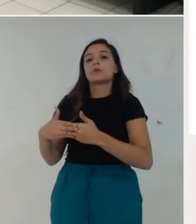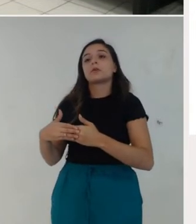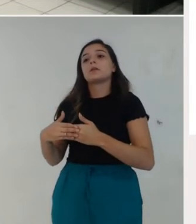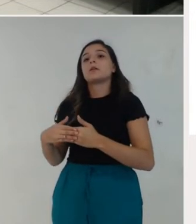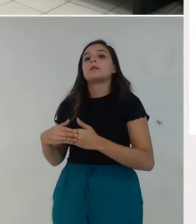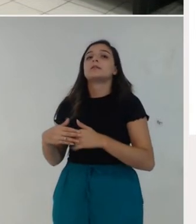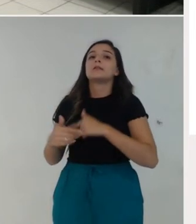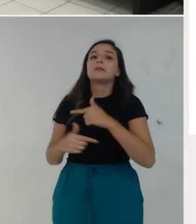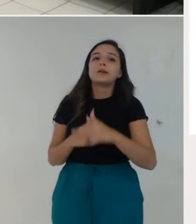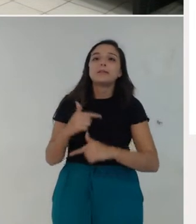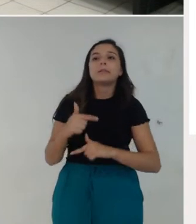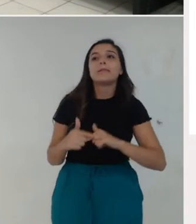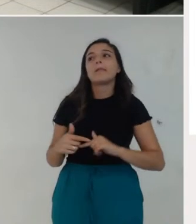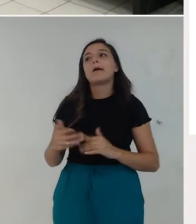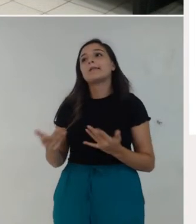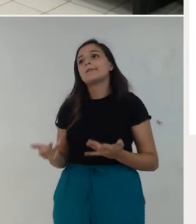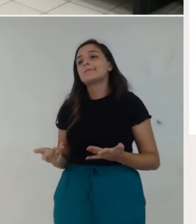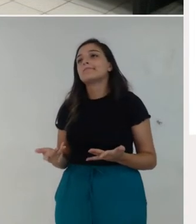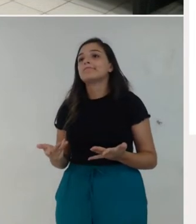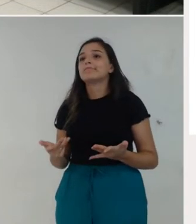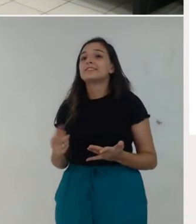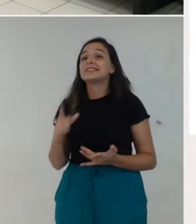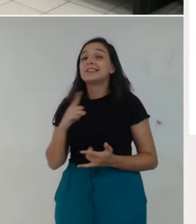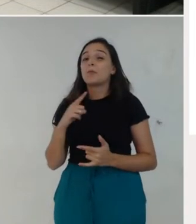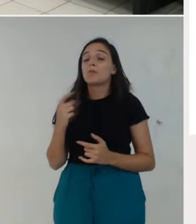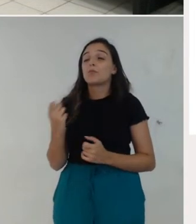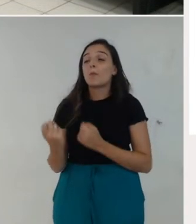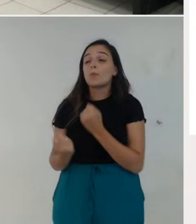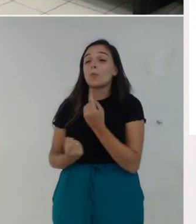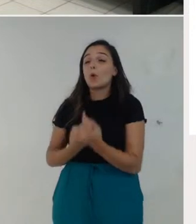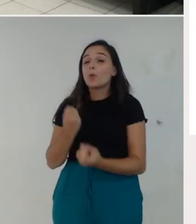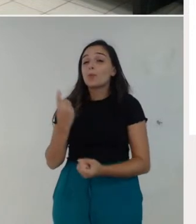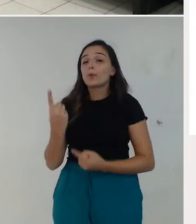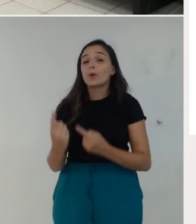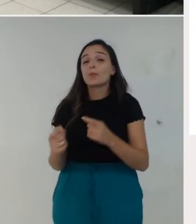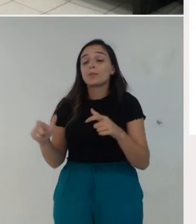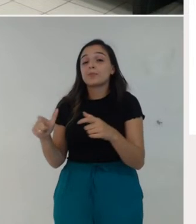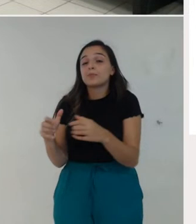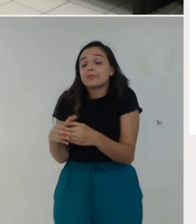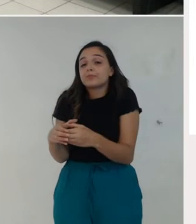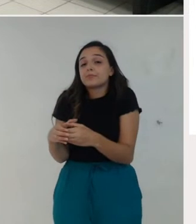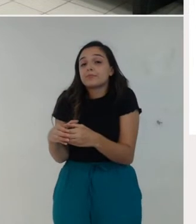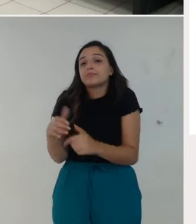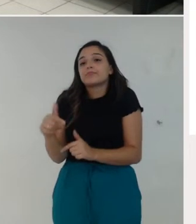trabalhamos precariamente, no sentido de ter poucas pessoas trabalhando, é sempre um grupo